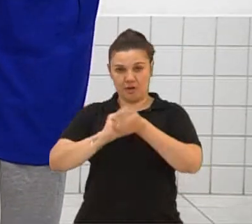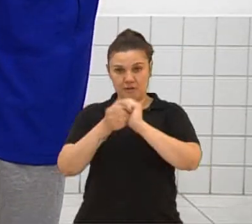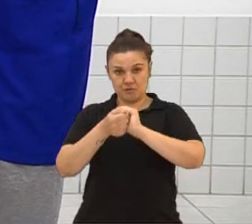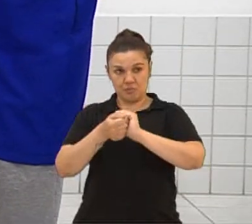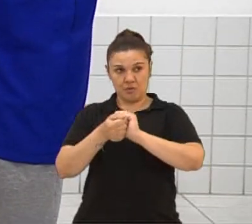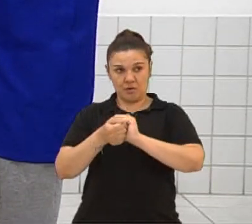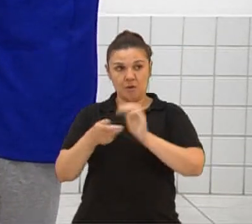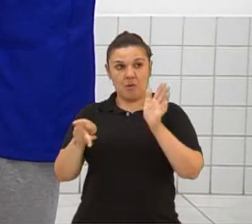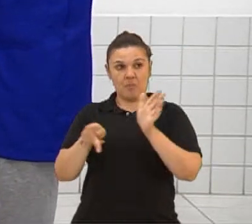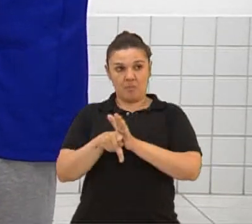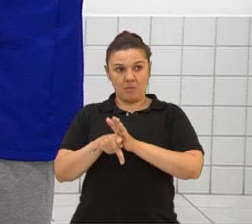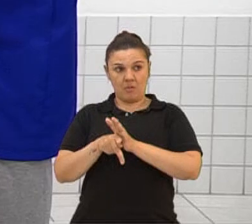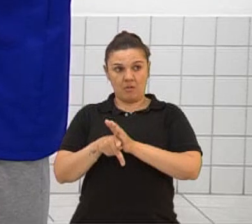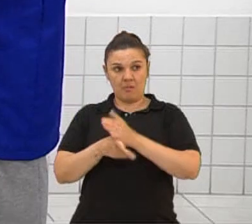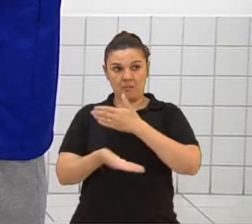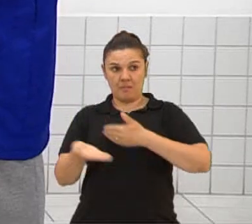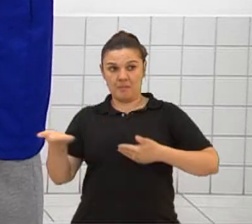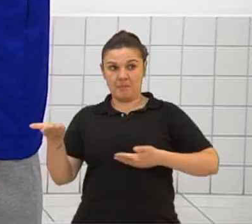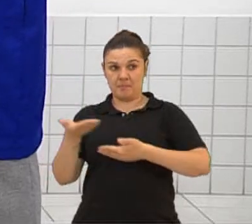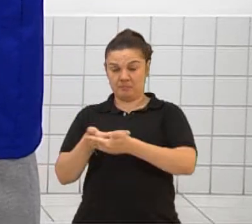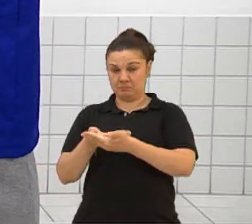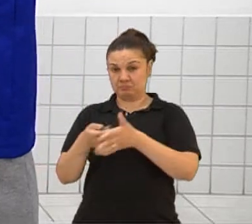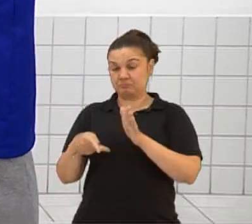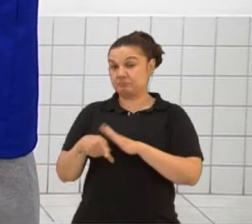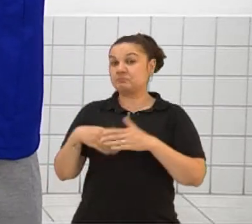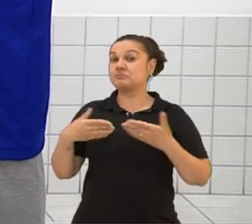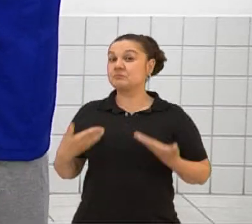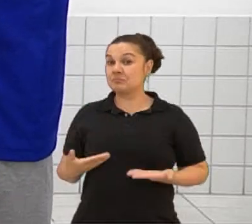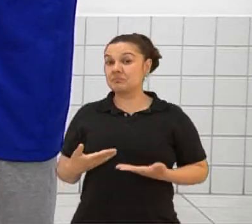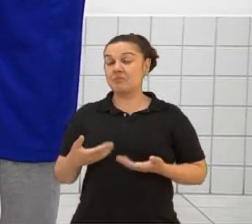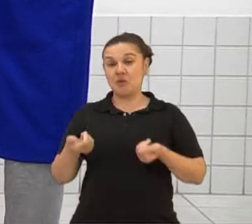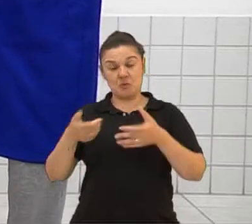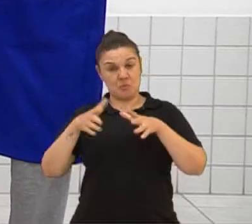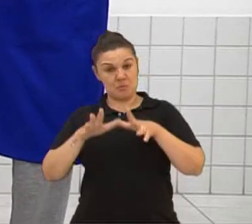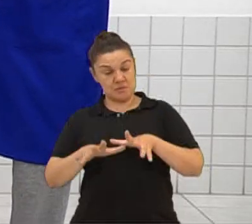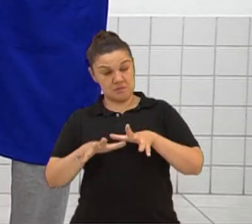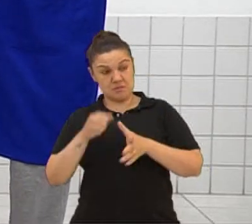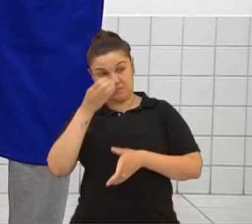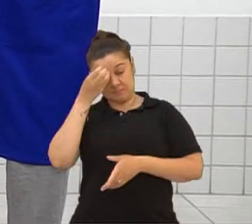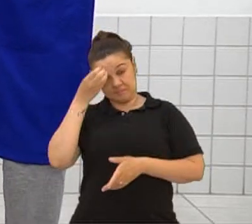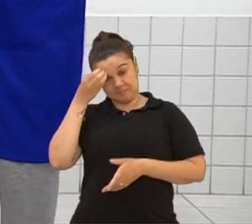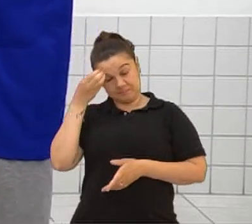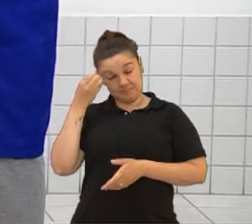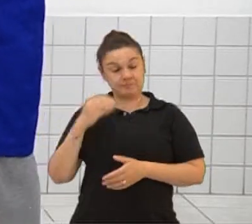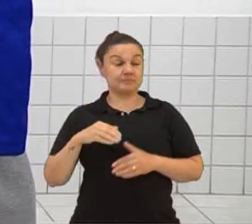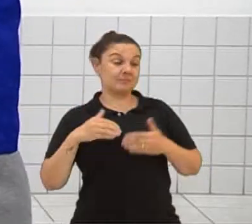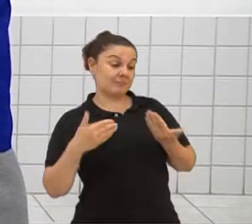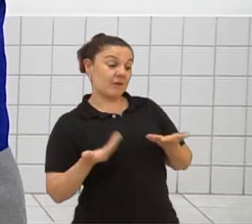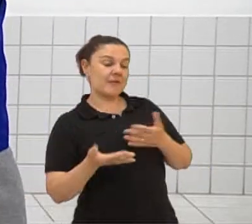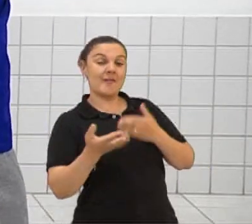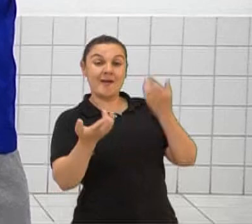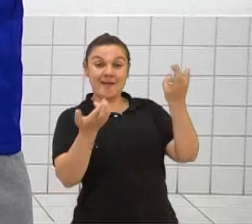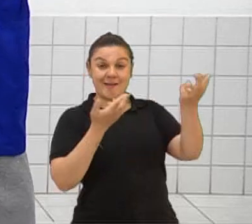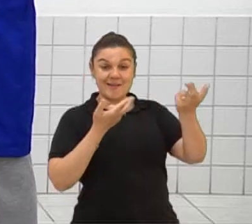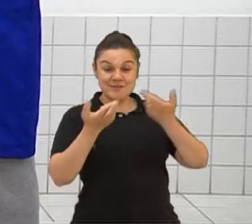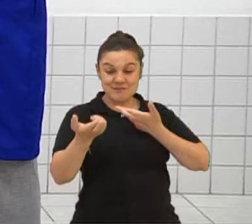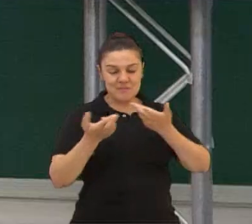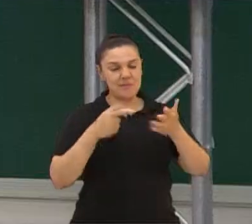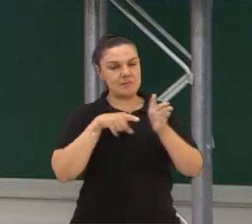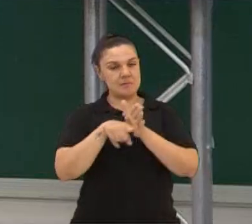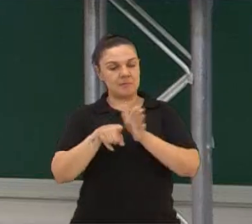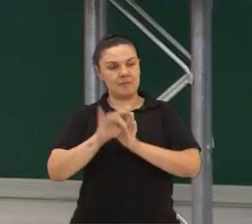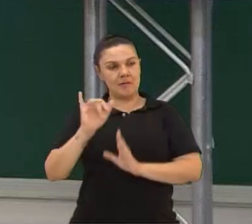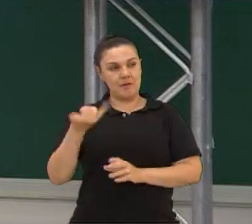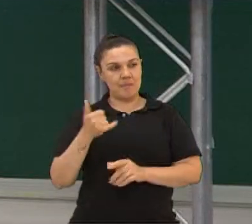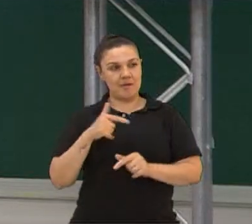de inclusão? Será que era de relações diplomáticas? Bom, enquanto vocês vão respondendo o nosso quiz aí, vamos